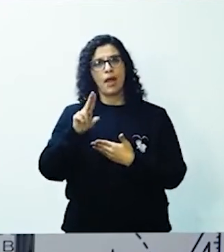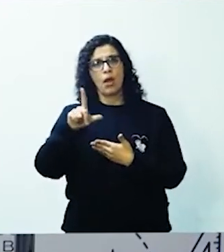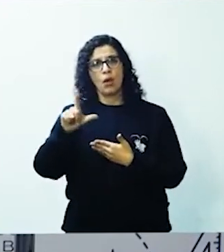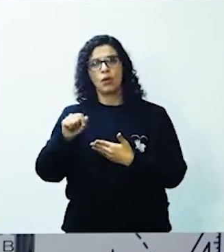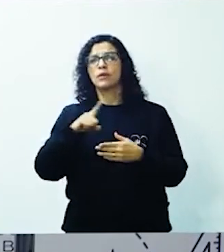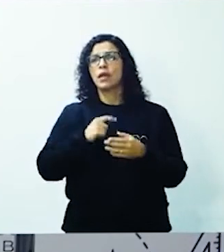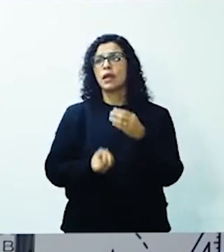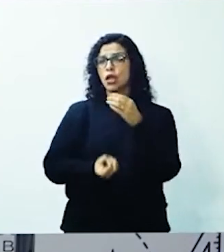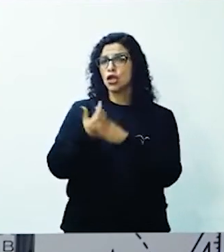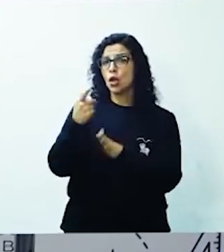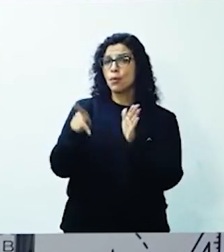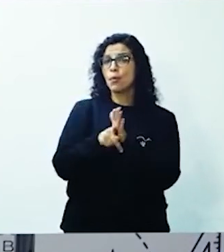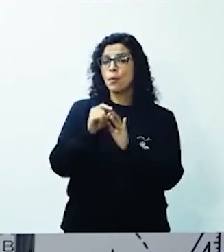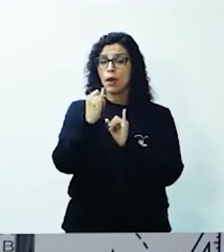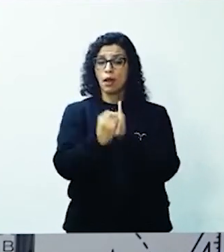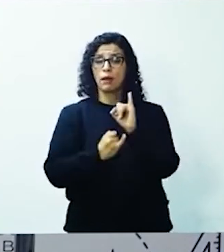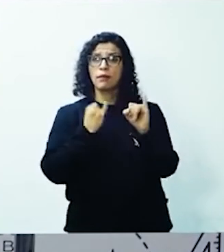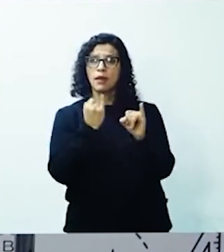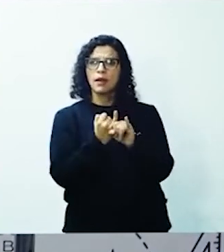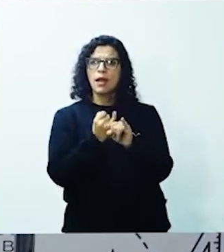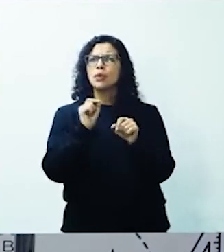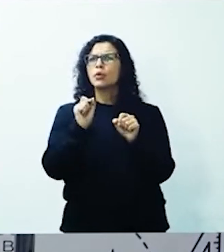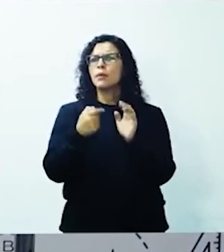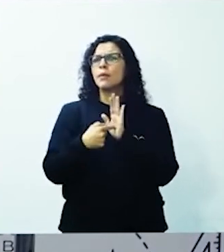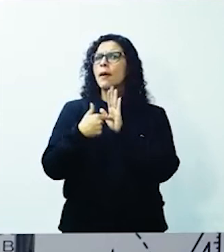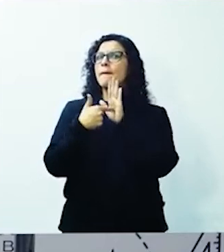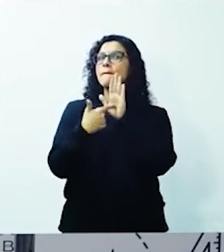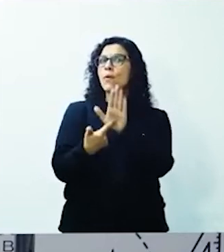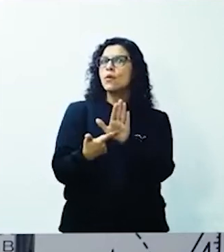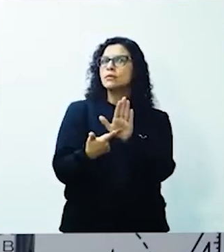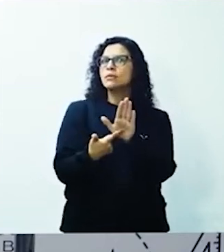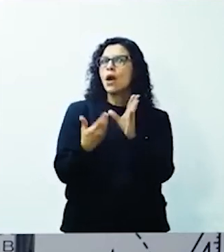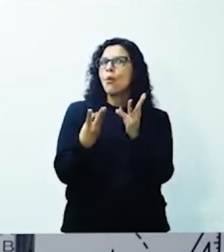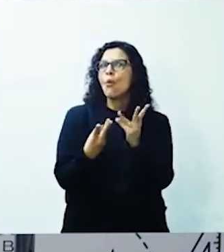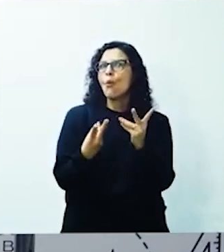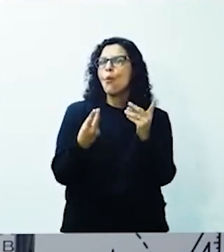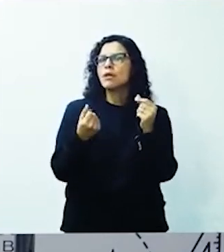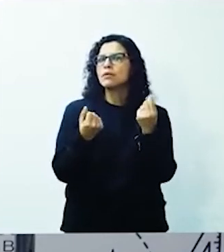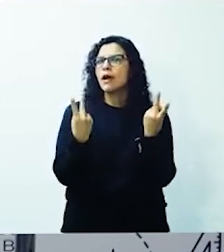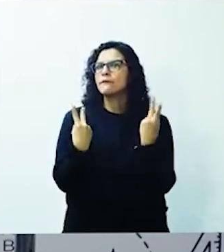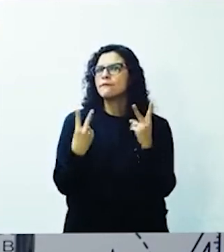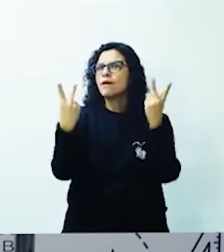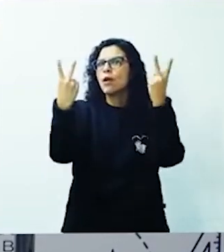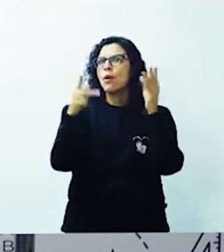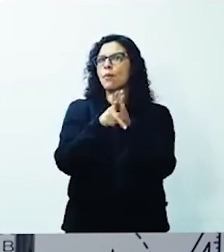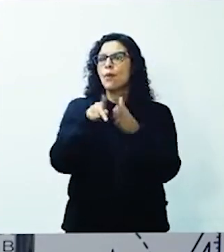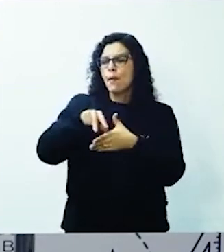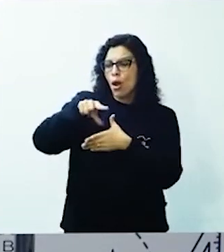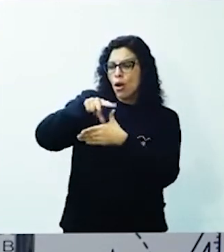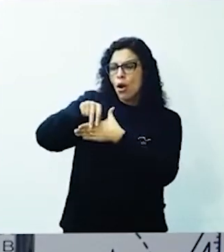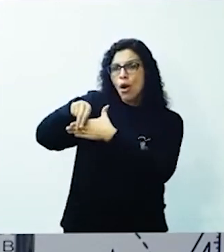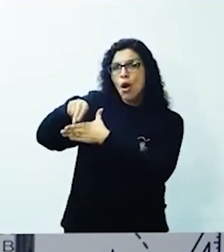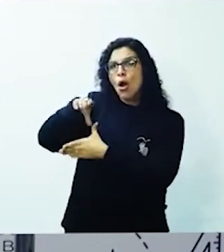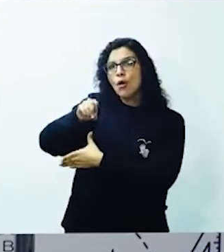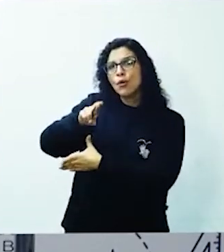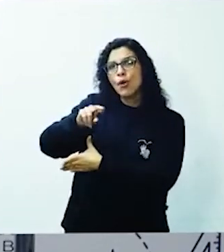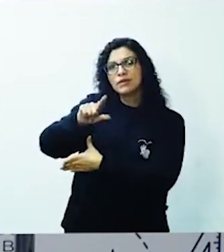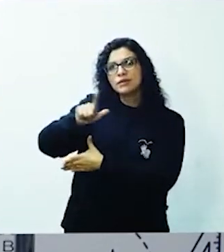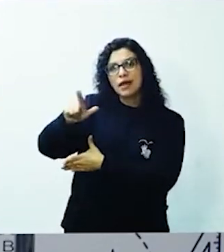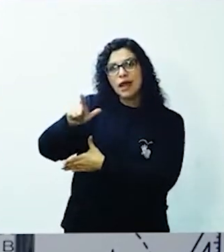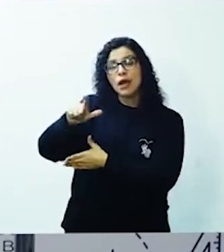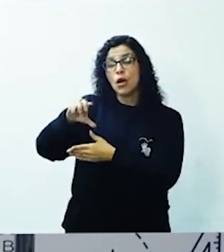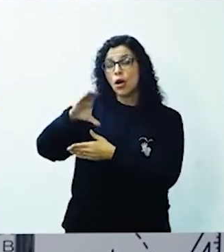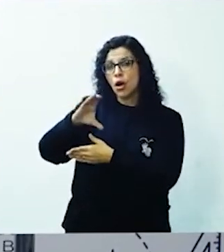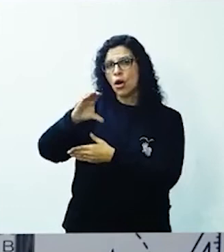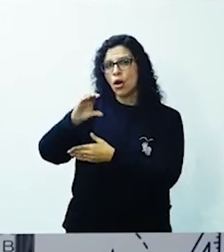quê? Criou um canal para ressaltar, olha só, ressaltar os cordéis, ressaltar a cultura